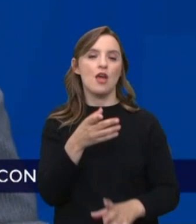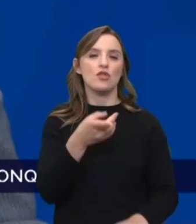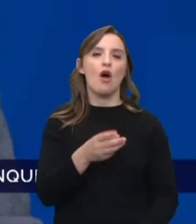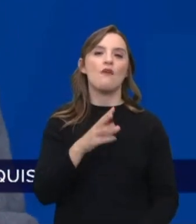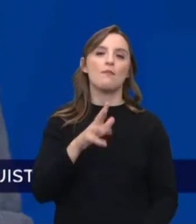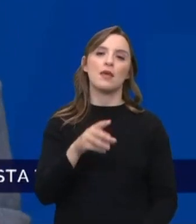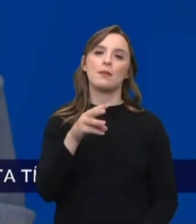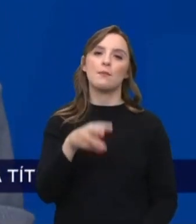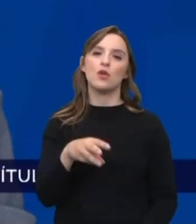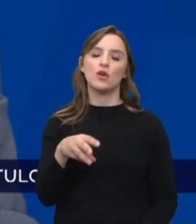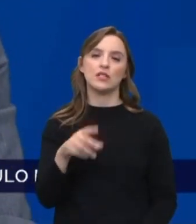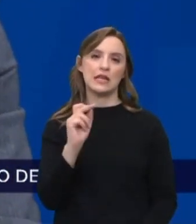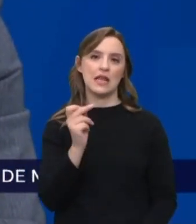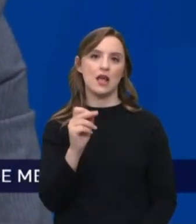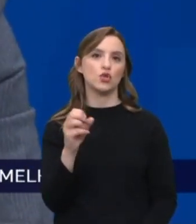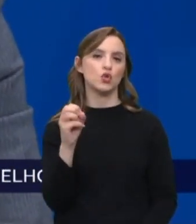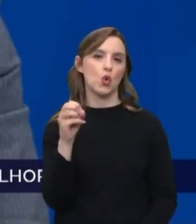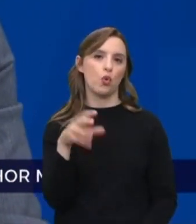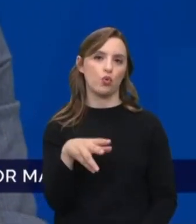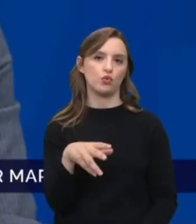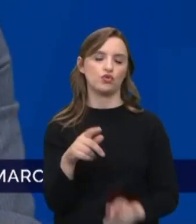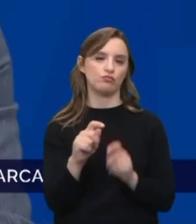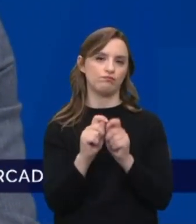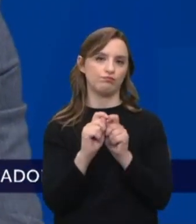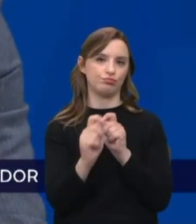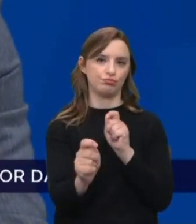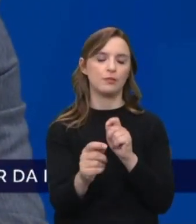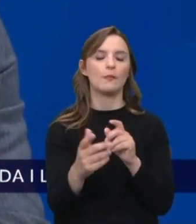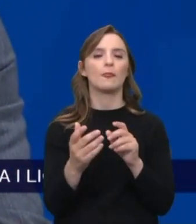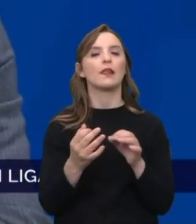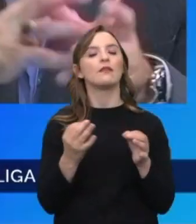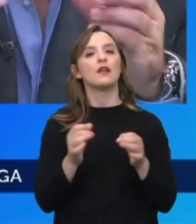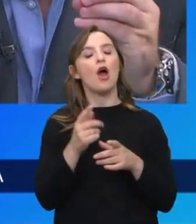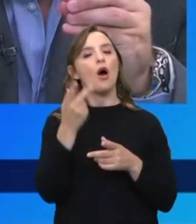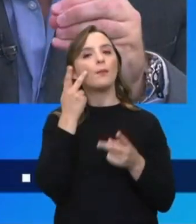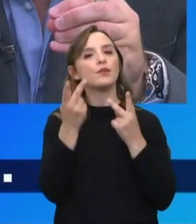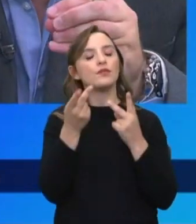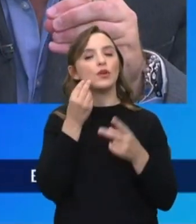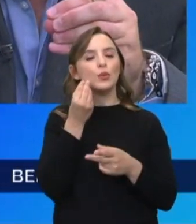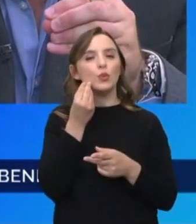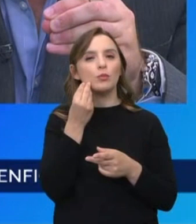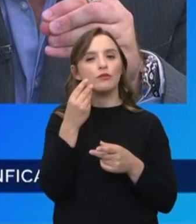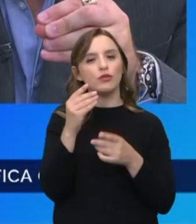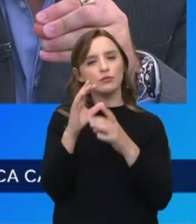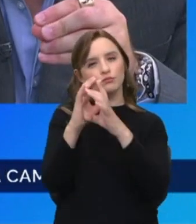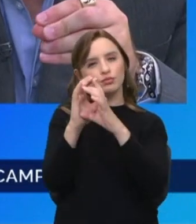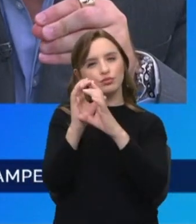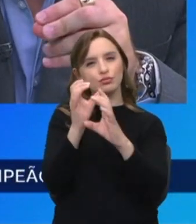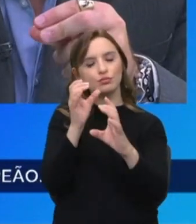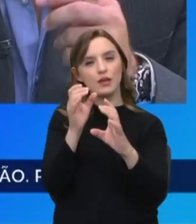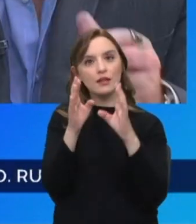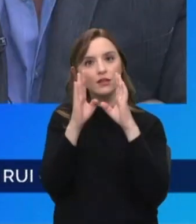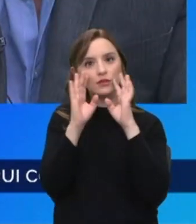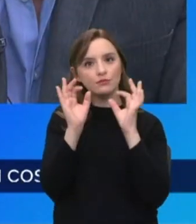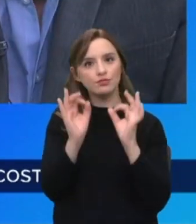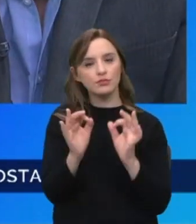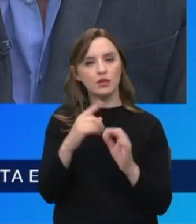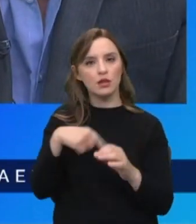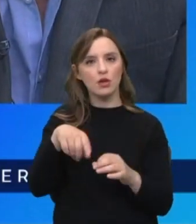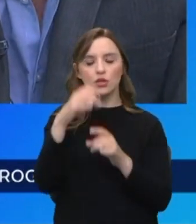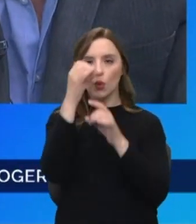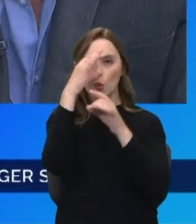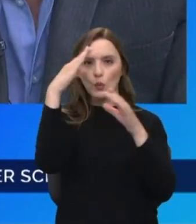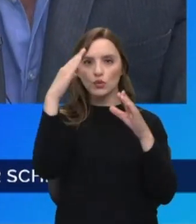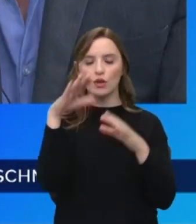anos-luz de distância, e foi, no fundo, observado com muito mais atenção. E chegámos à conclusão que este tipo